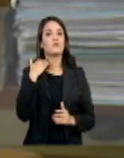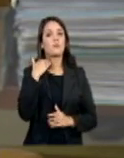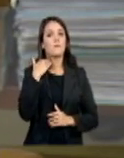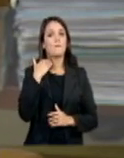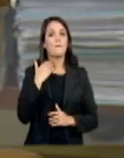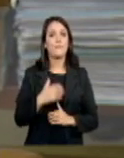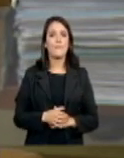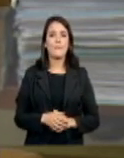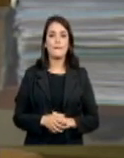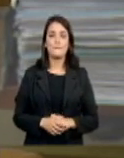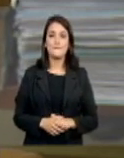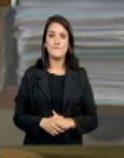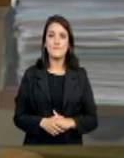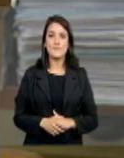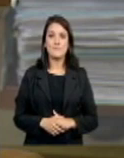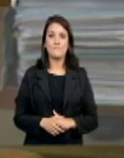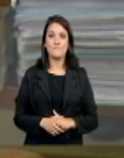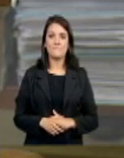portanto